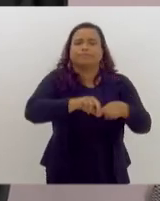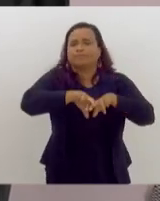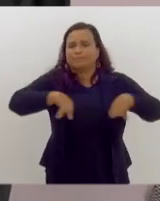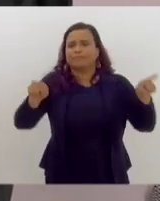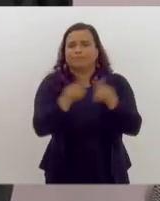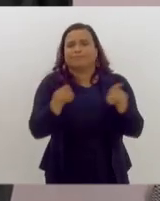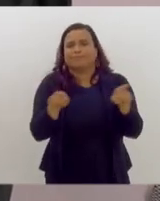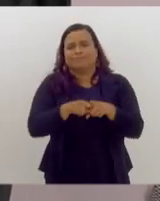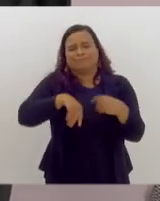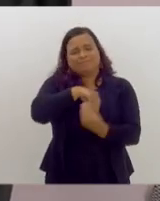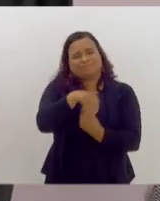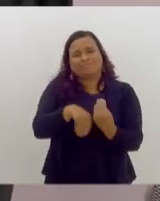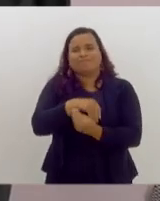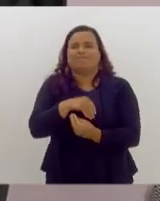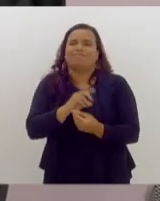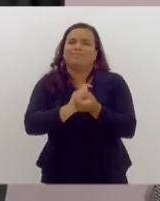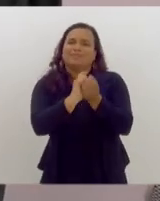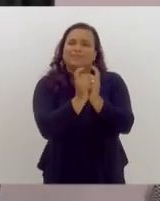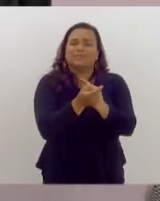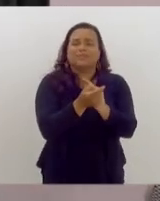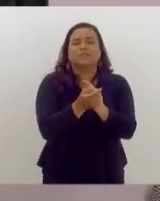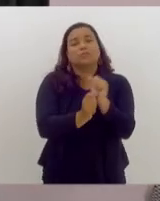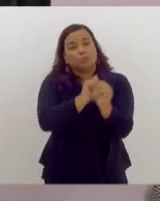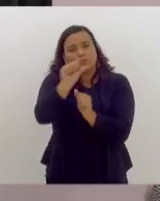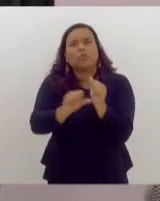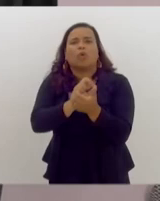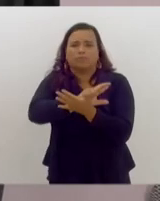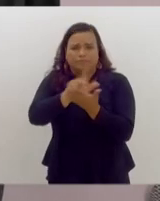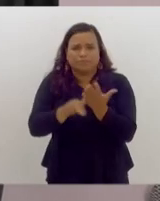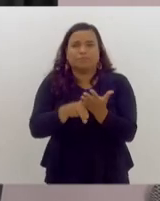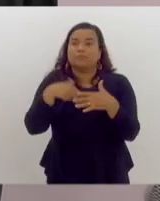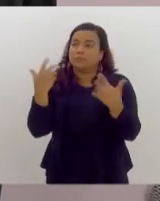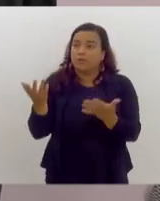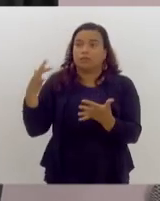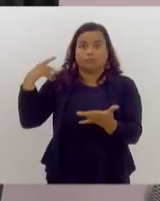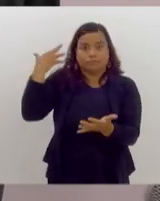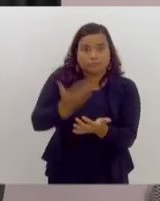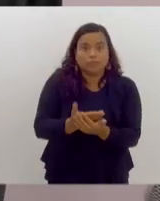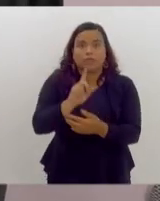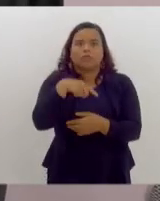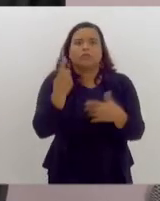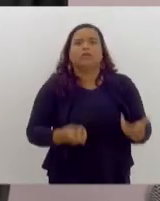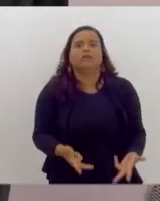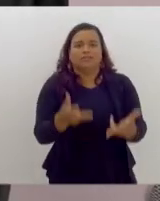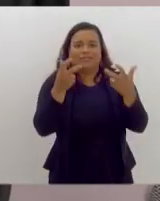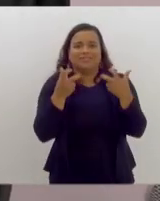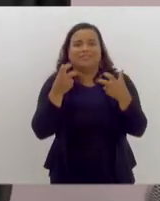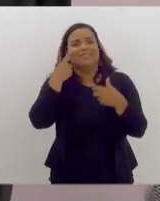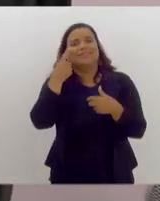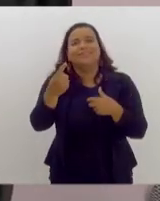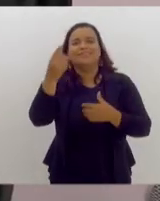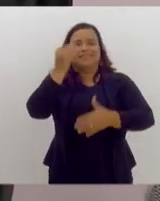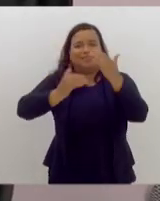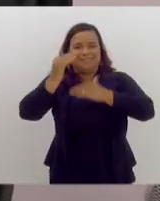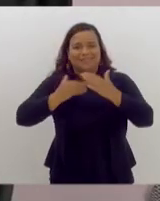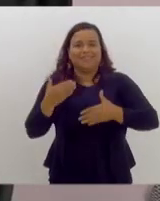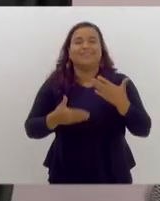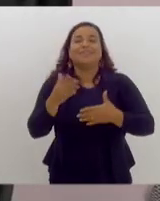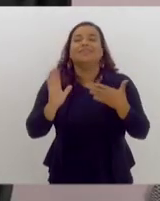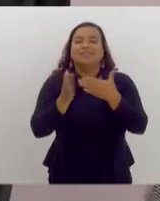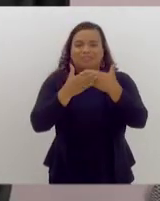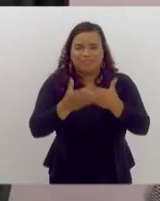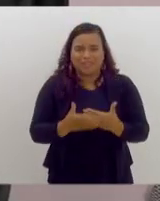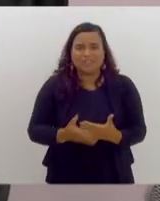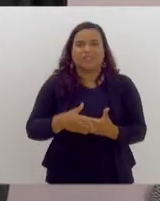cristalizando essa distorção. E, de lá para cá, a gente vê que desacelerou o processo de fechamento de unidades do